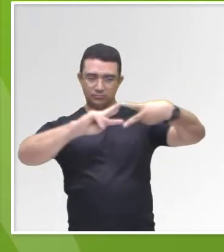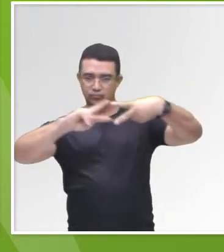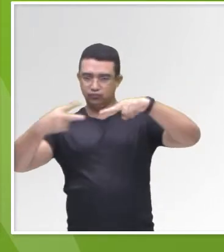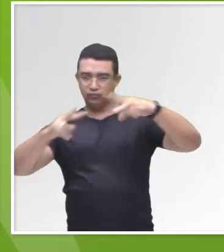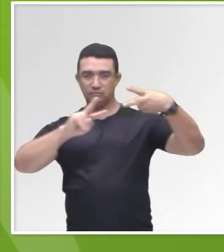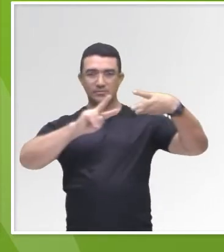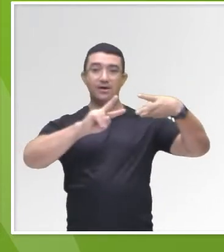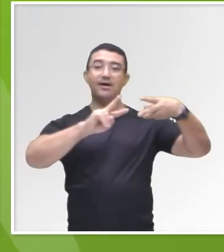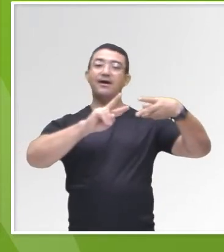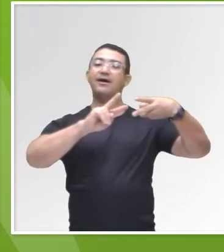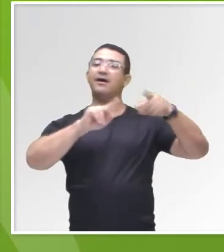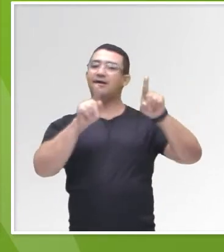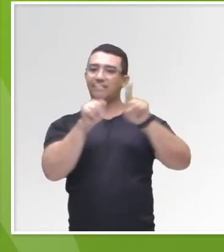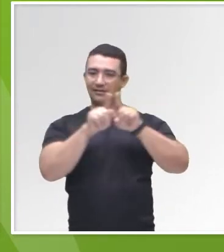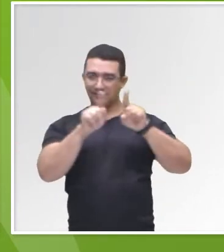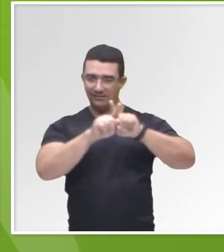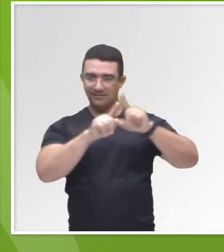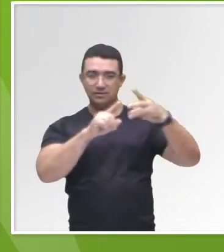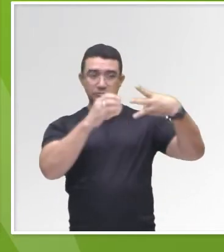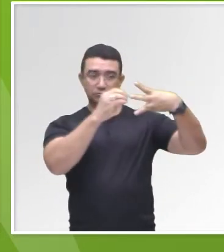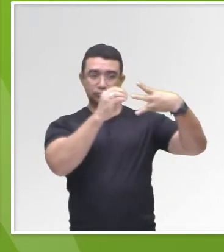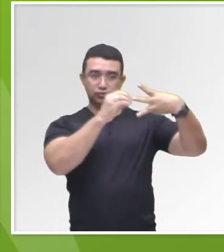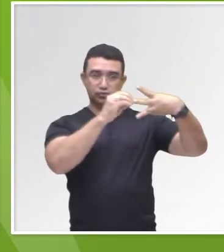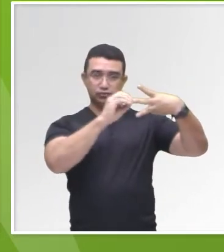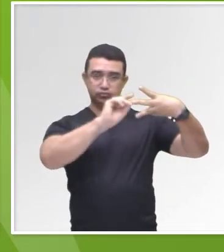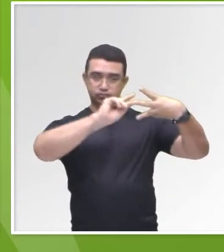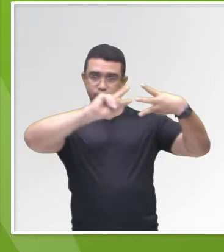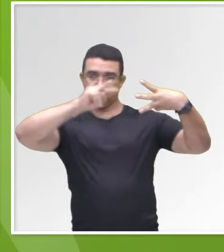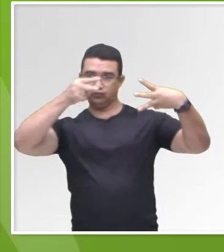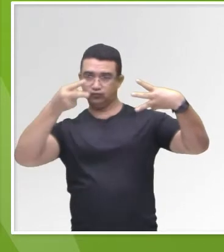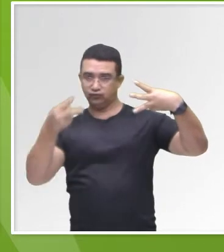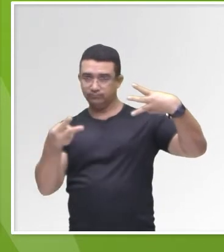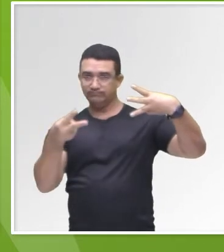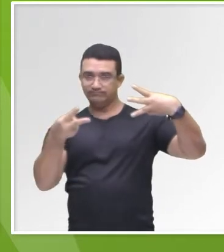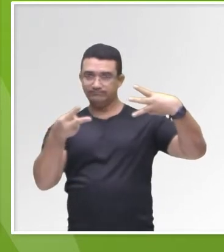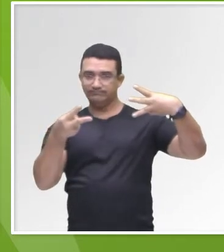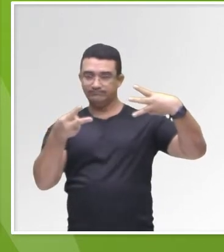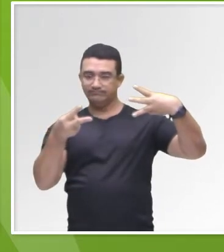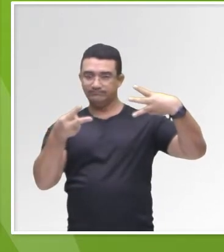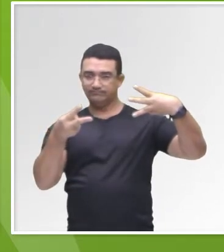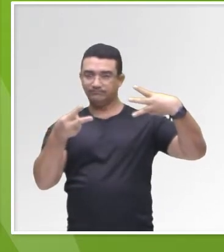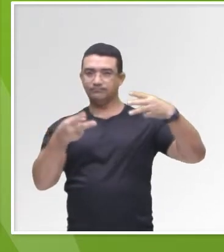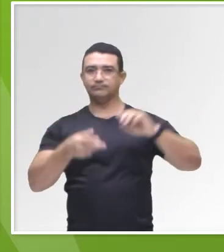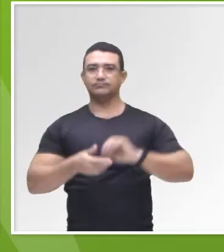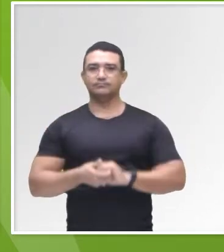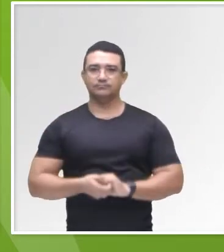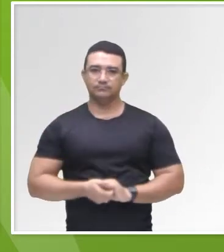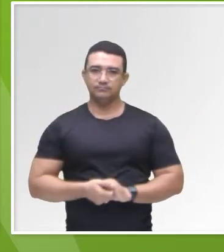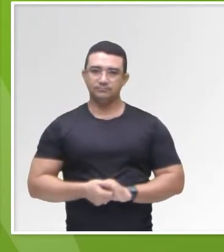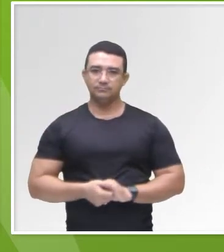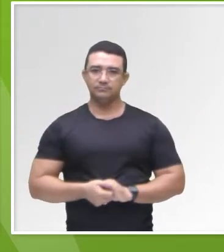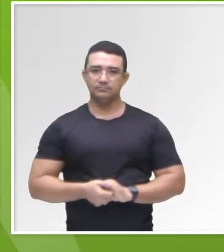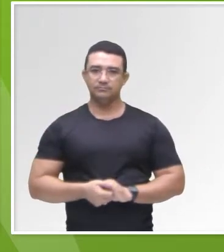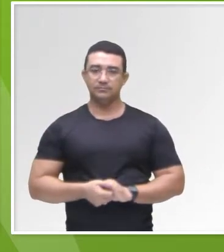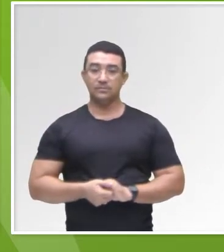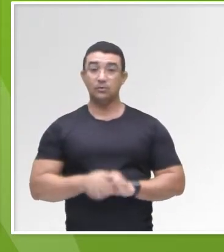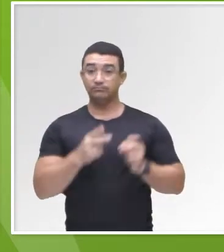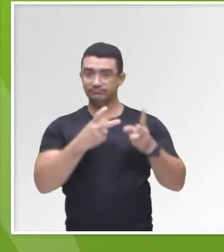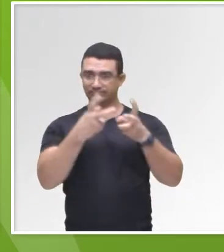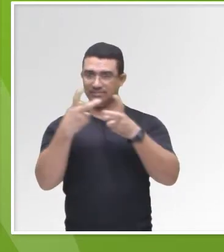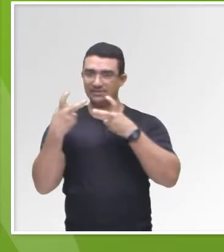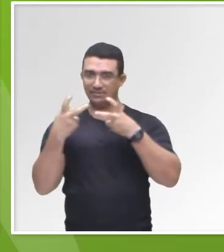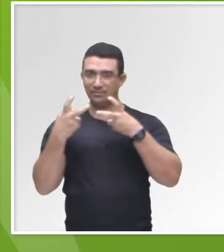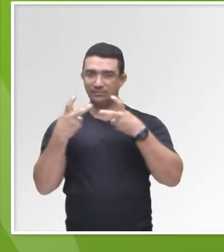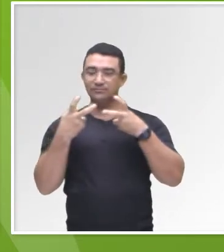de cromossomos. A gente tem aí um cromossomo azulzinho e o cromossomo vermelho, certo? A gente já tem aí a cópia